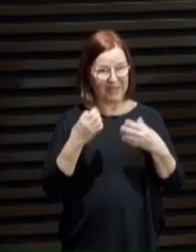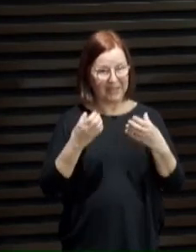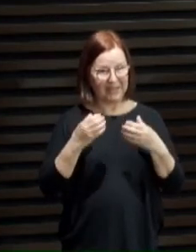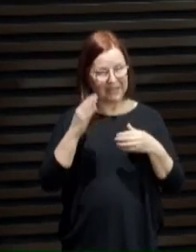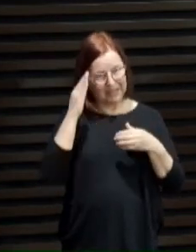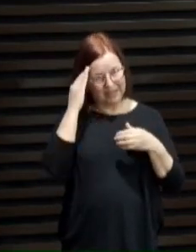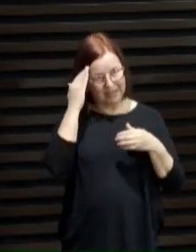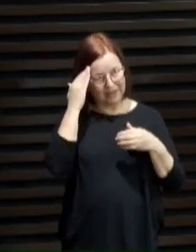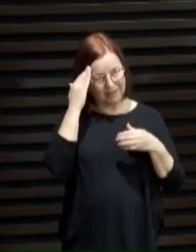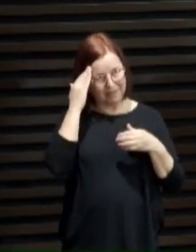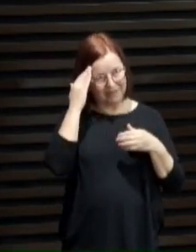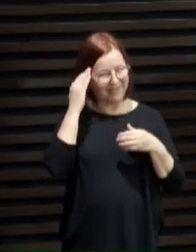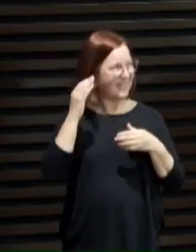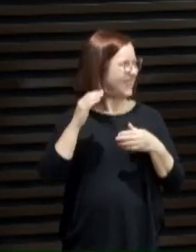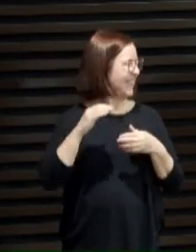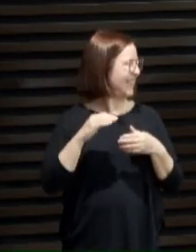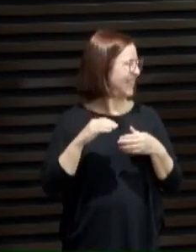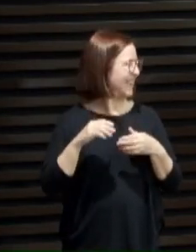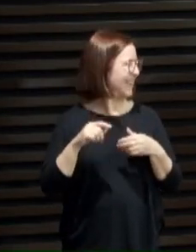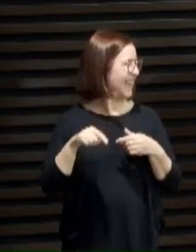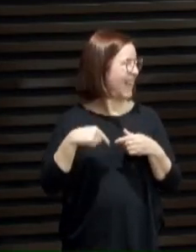para a próxima palestra daqui a pouco.